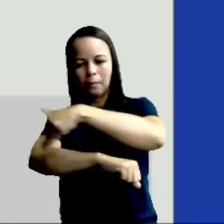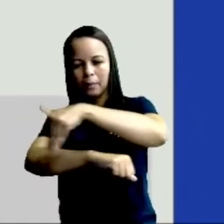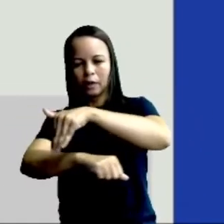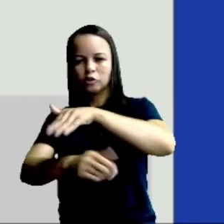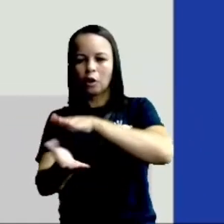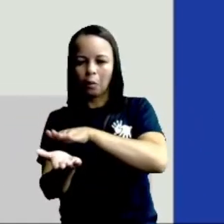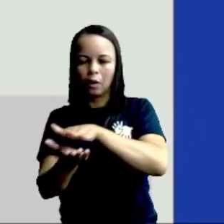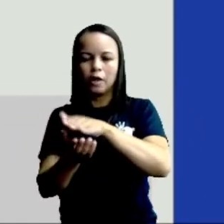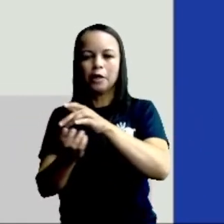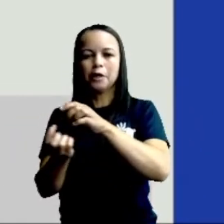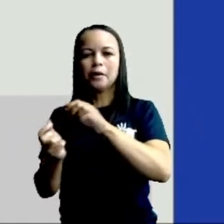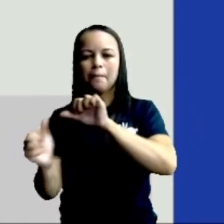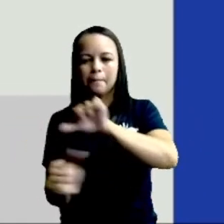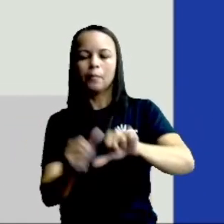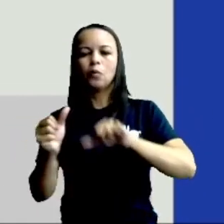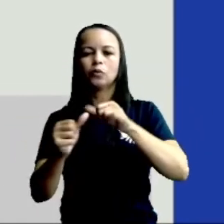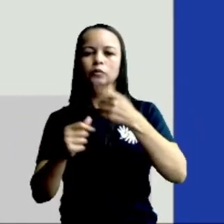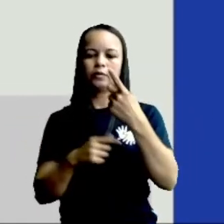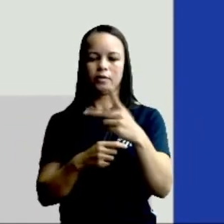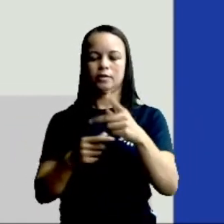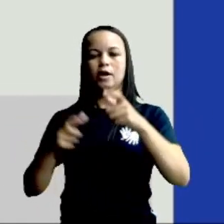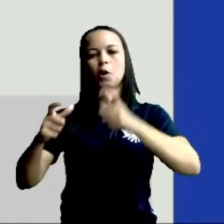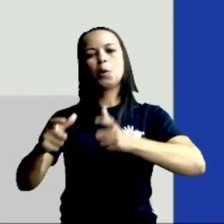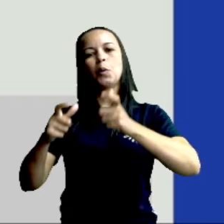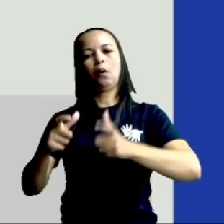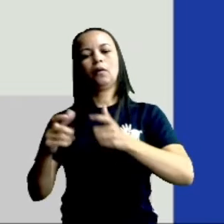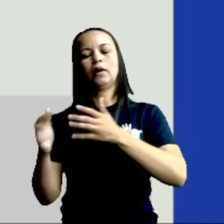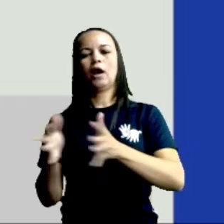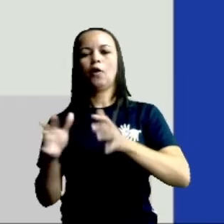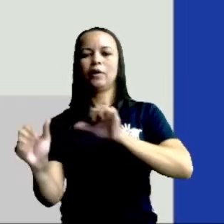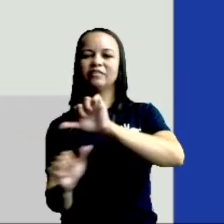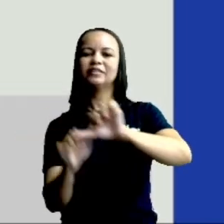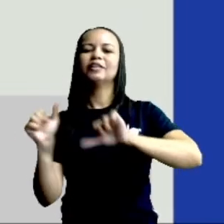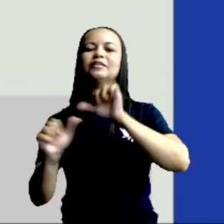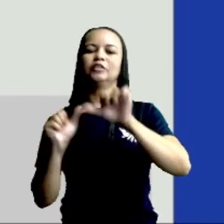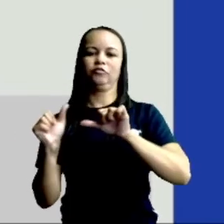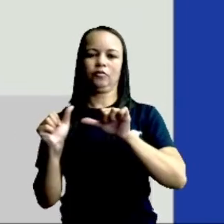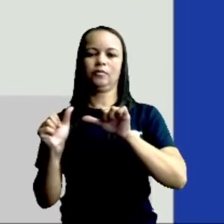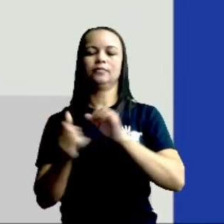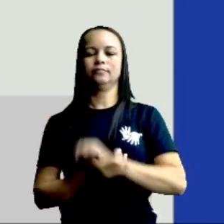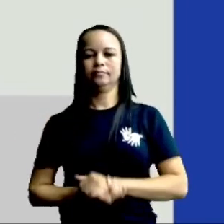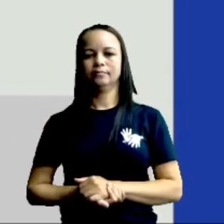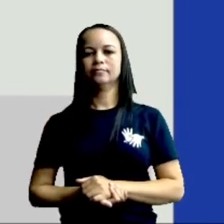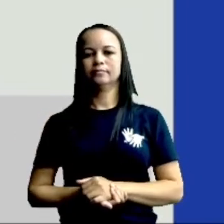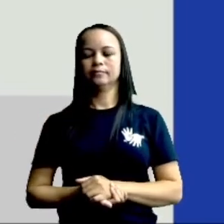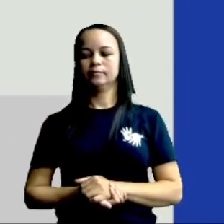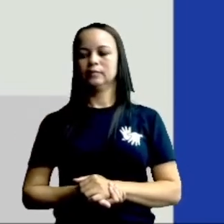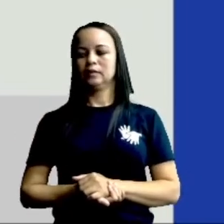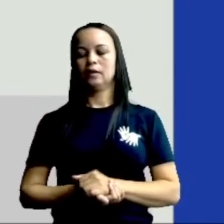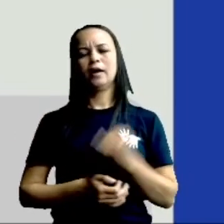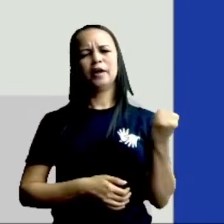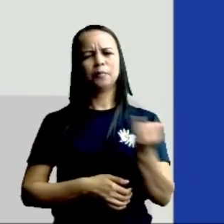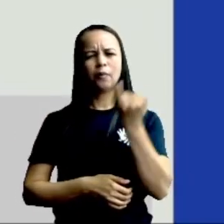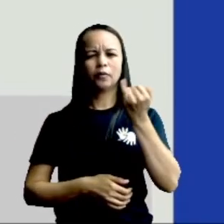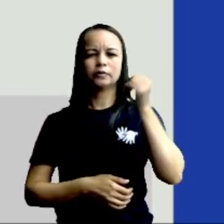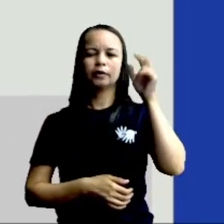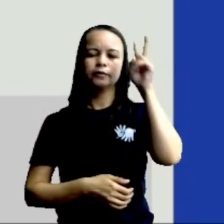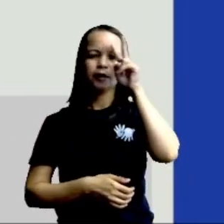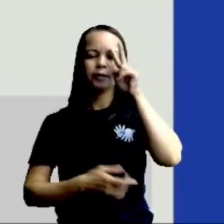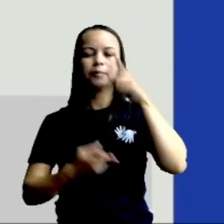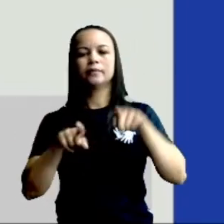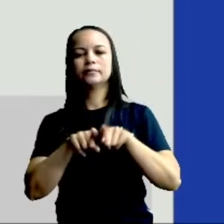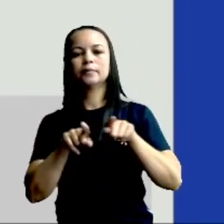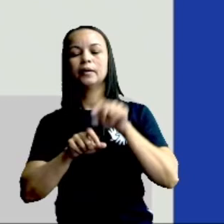muda aquela paisagem ali, aquele ambiente ali já vai ser um ambiente transformado, tá bom? E é importante lembrar que